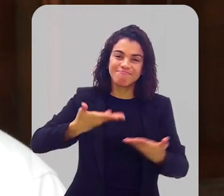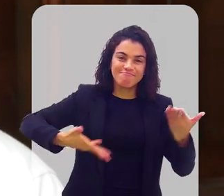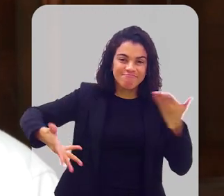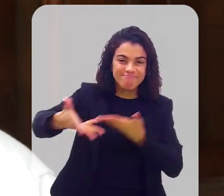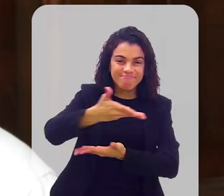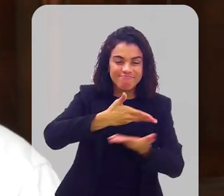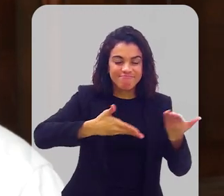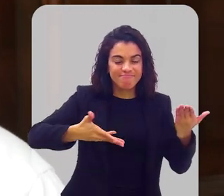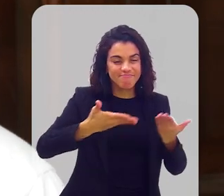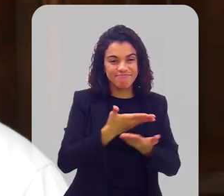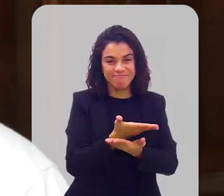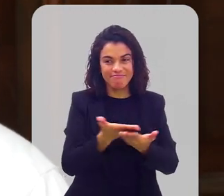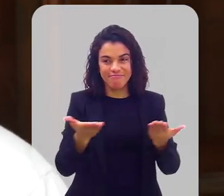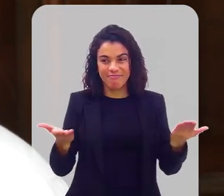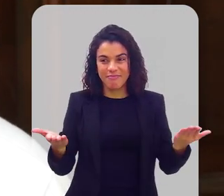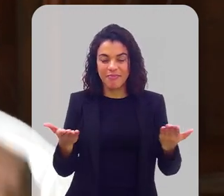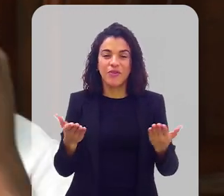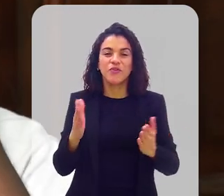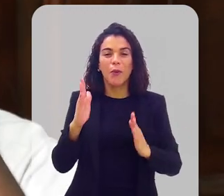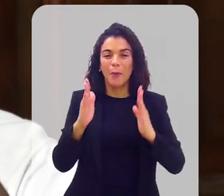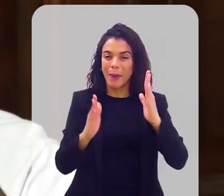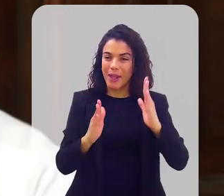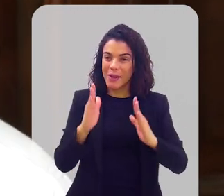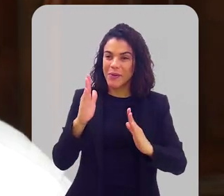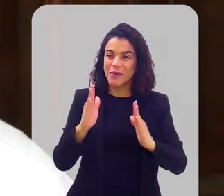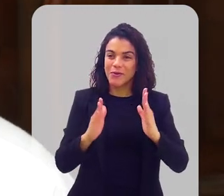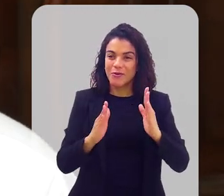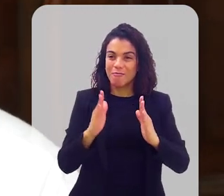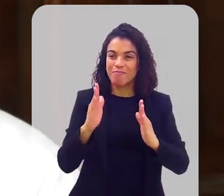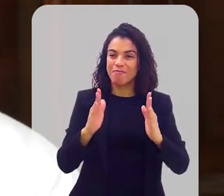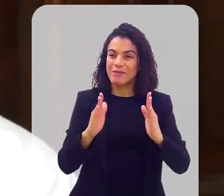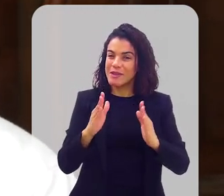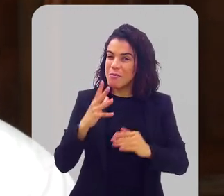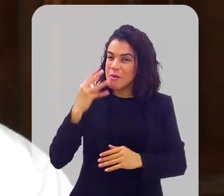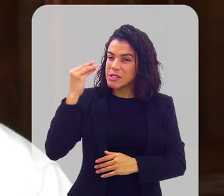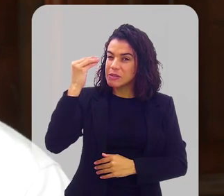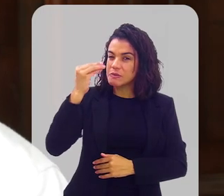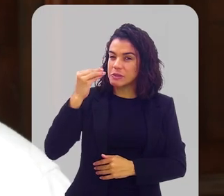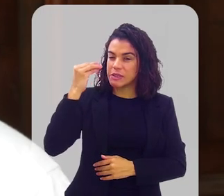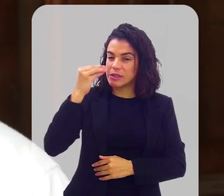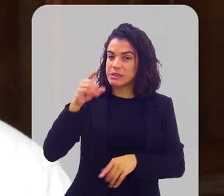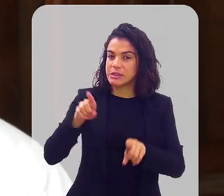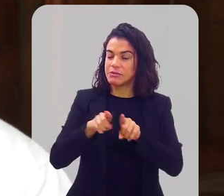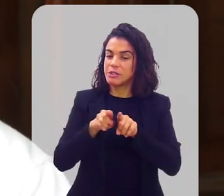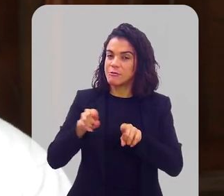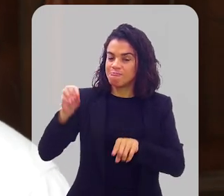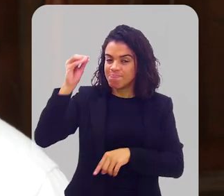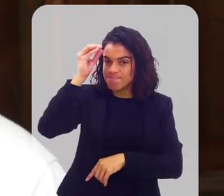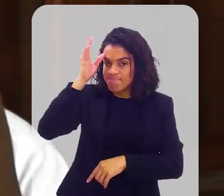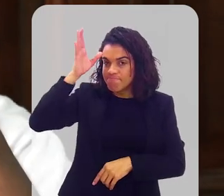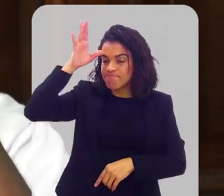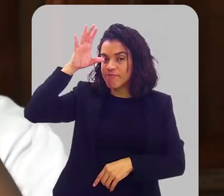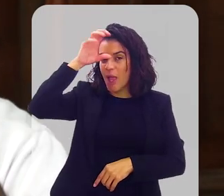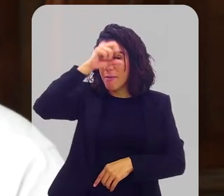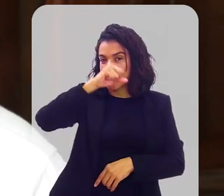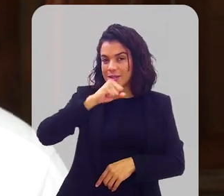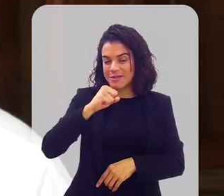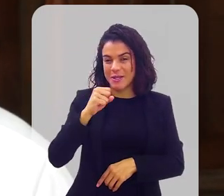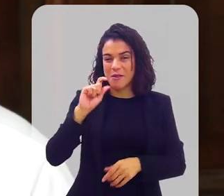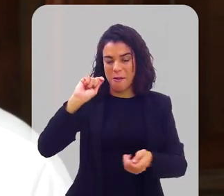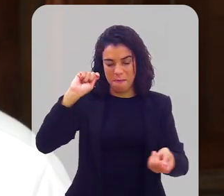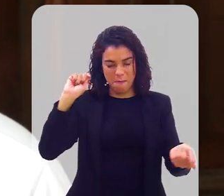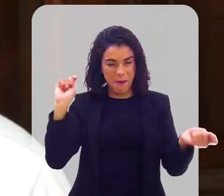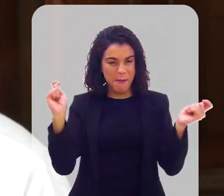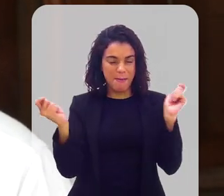estar compartilhando com todos vocês aqui. É, foi um período de muita experiência, de muito aprendizado. E realmente